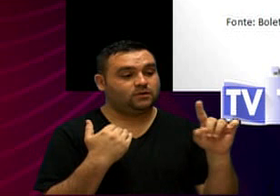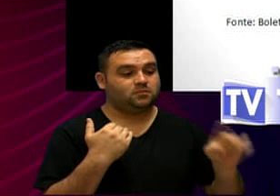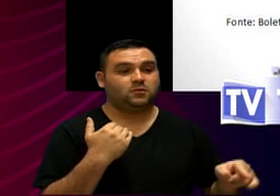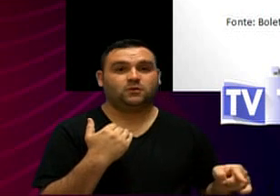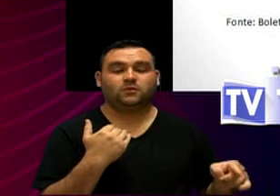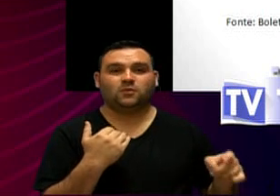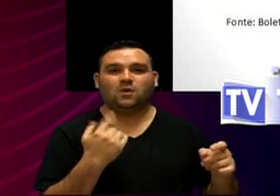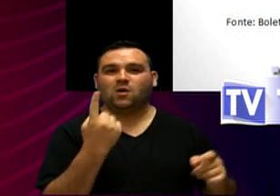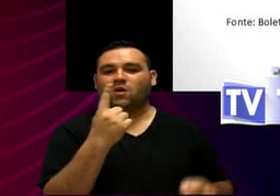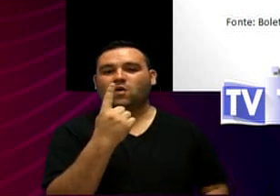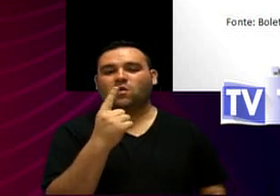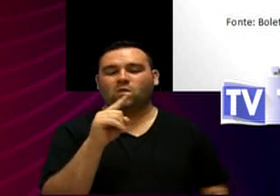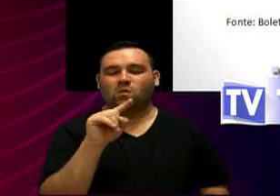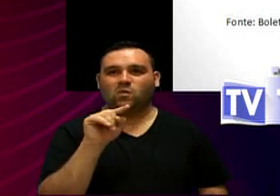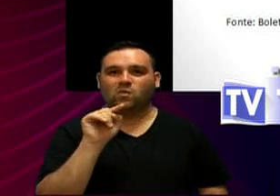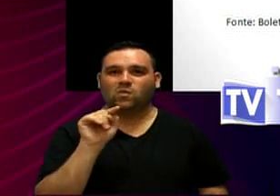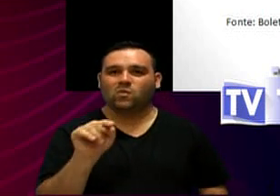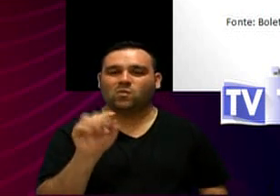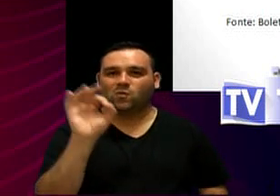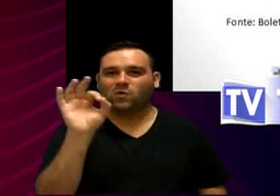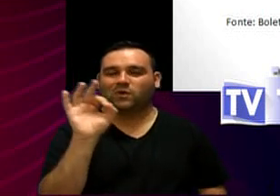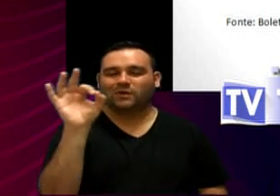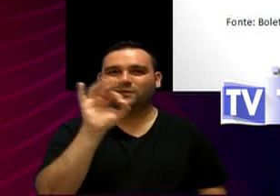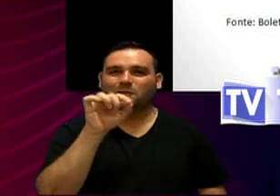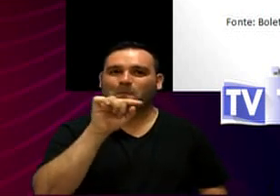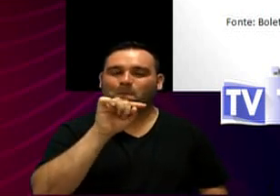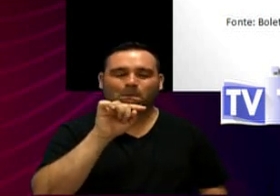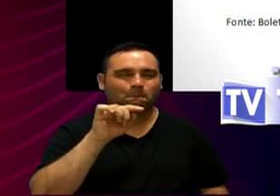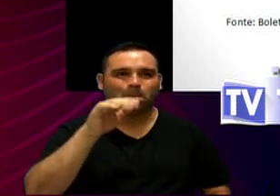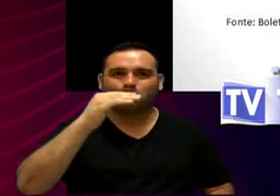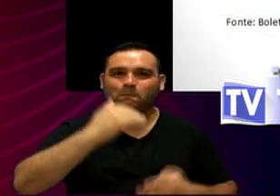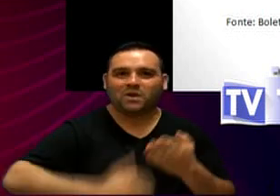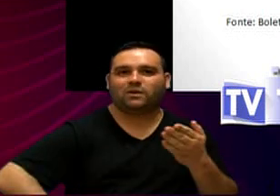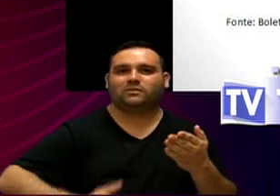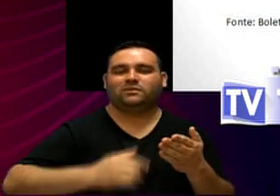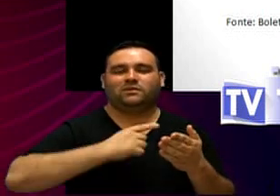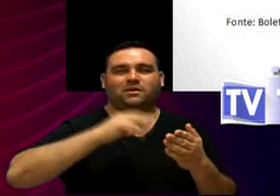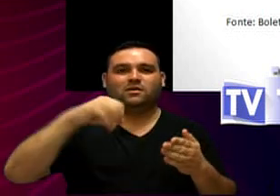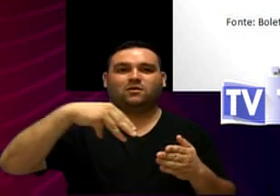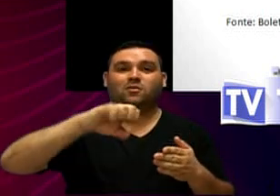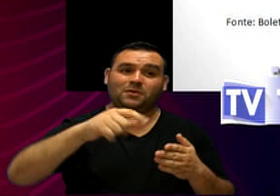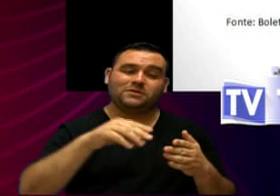Menos de 1% por 100 mil. A Organização Mundial da Saúde, ela indica como razoável